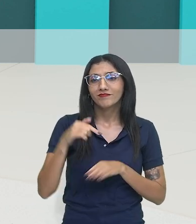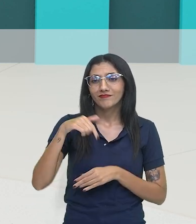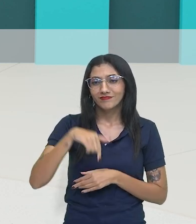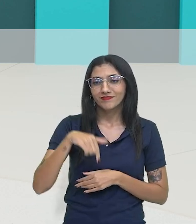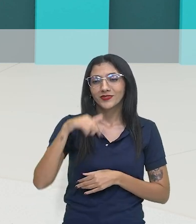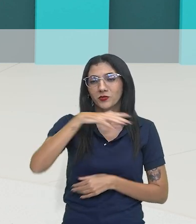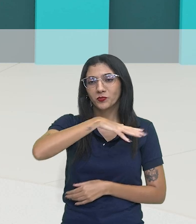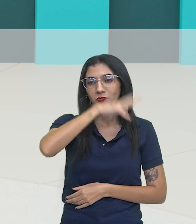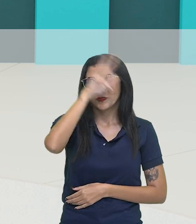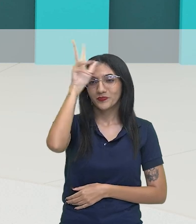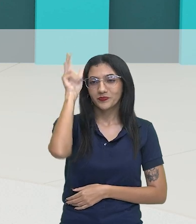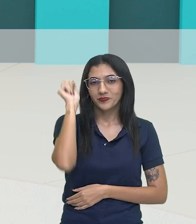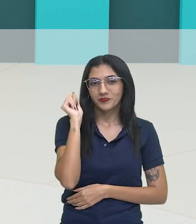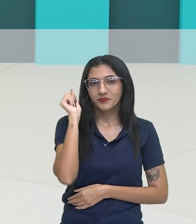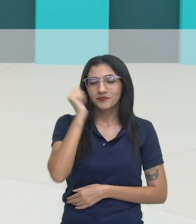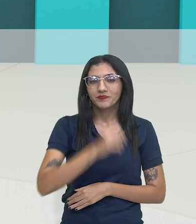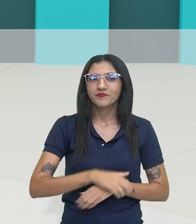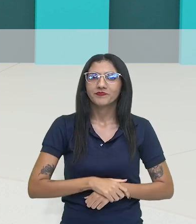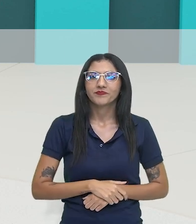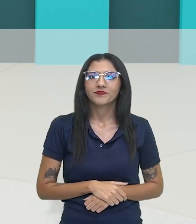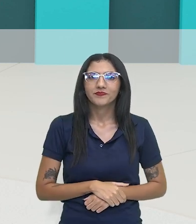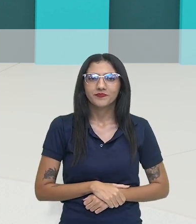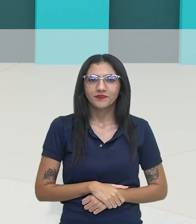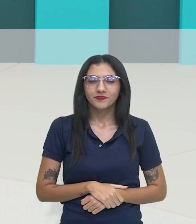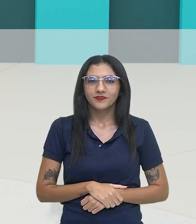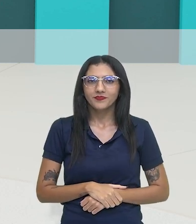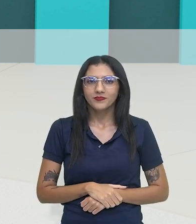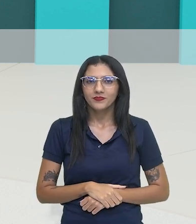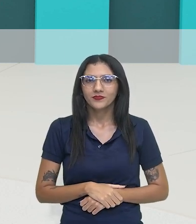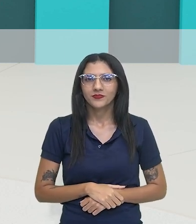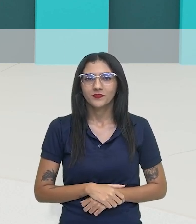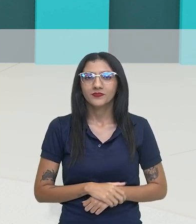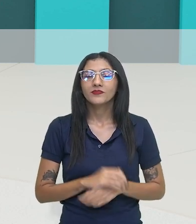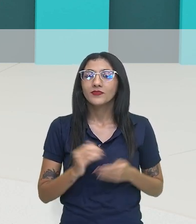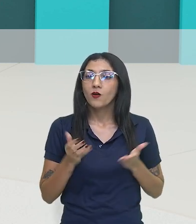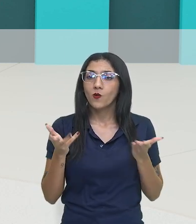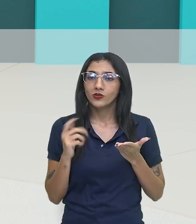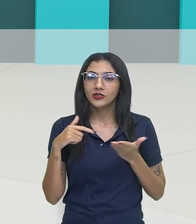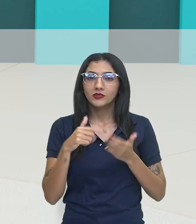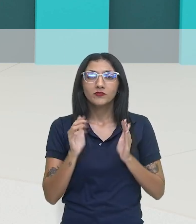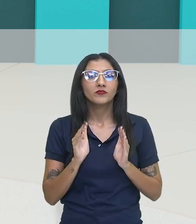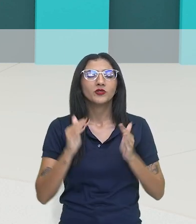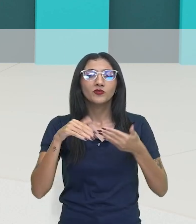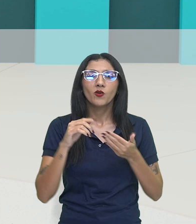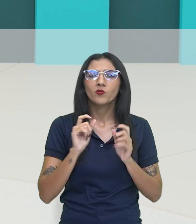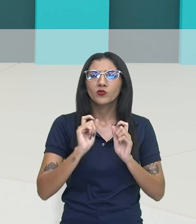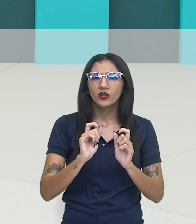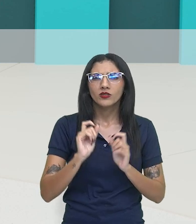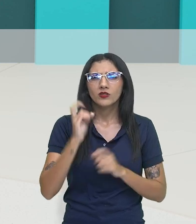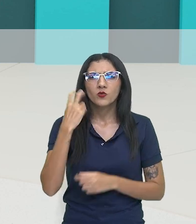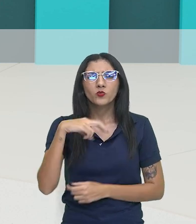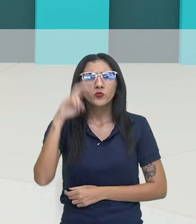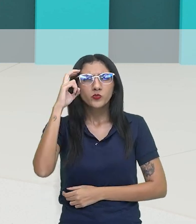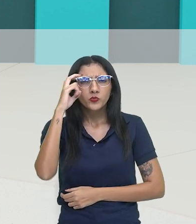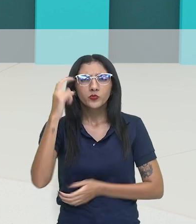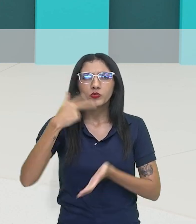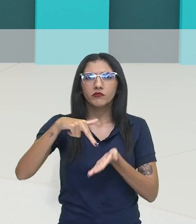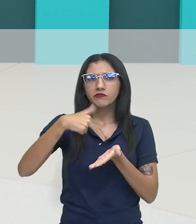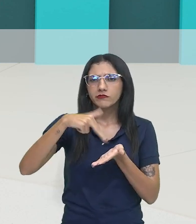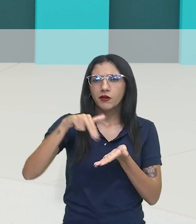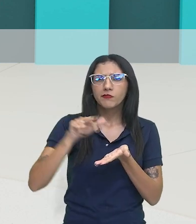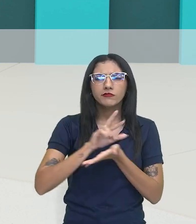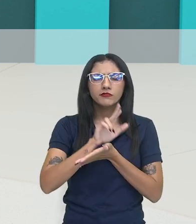o Amazonas. Então, a gente vai aqui abordar sobre a cultura, sobre a dança, a